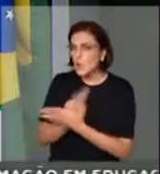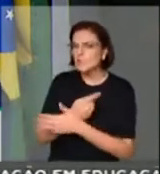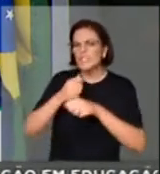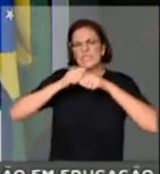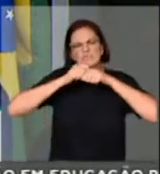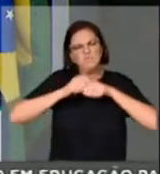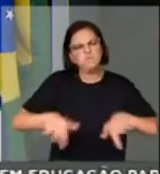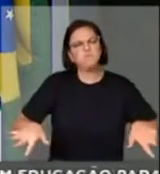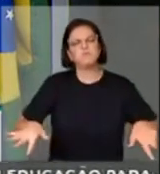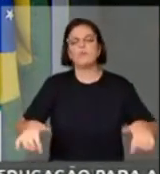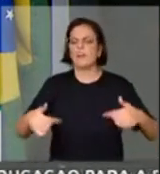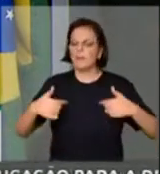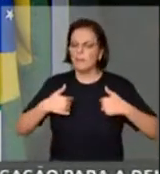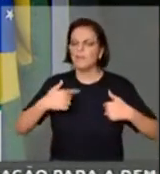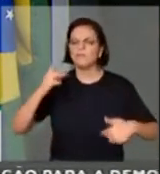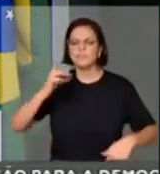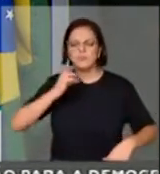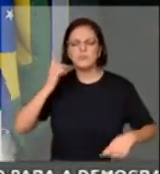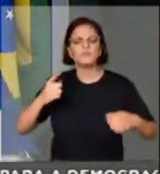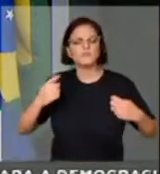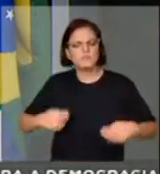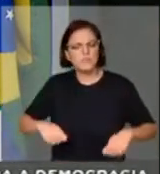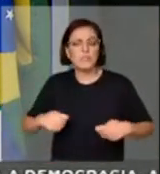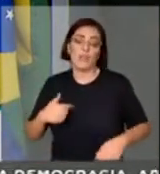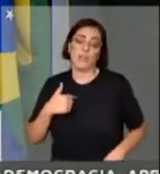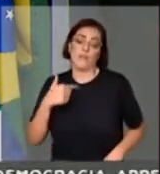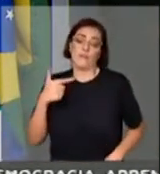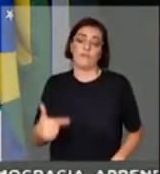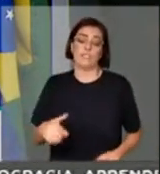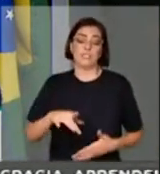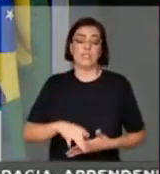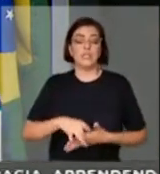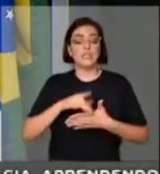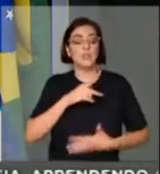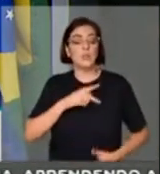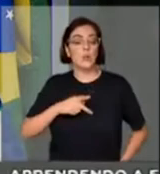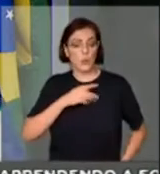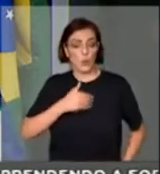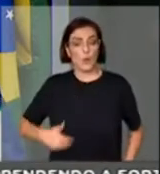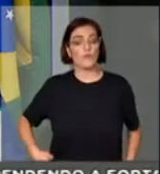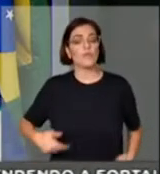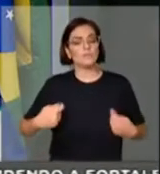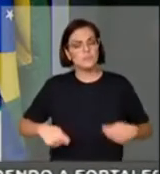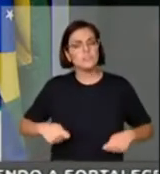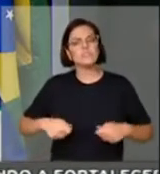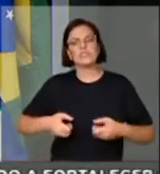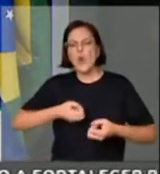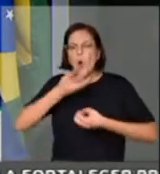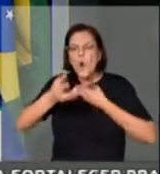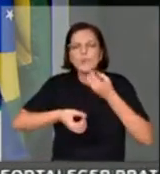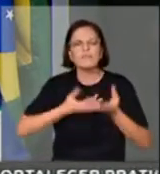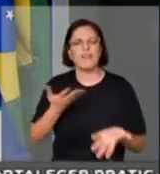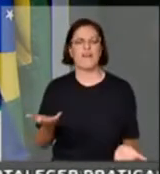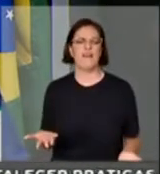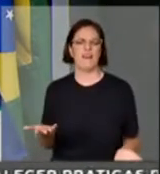meu papel aqui como parlamentar, vice-líder do governo, trazer à tona